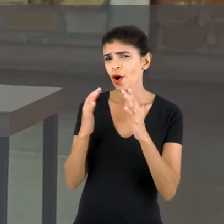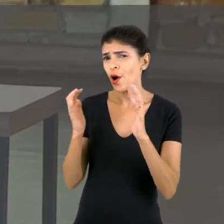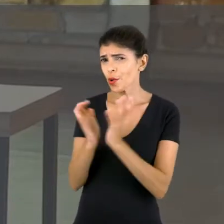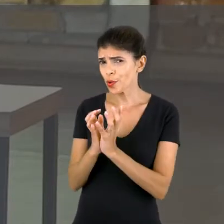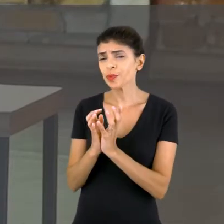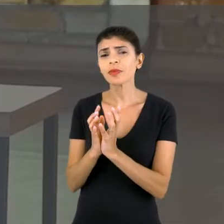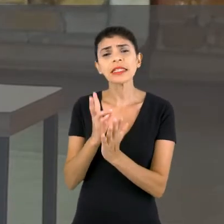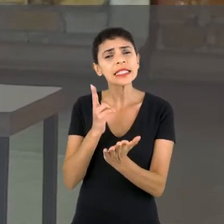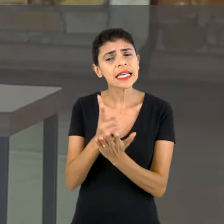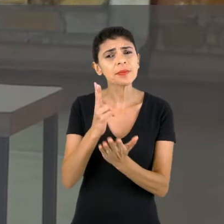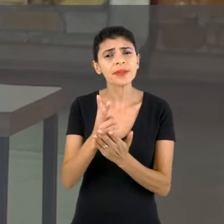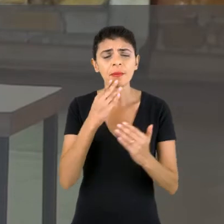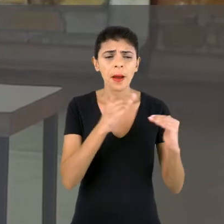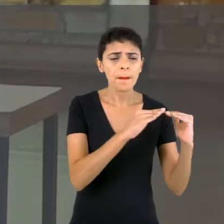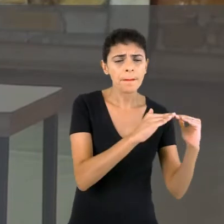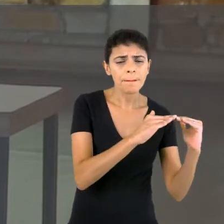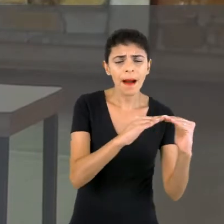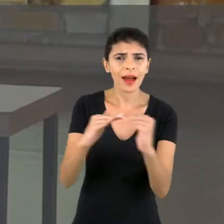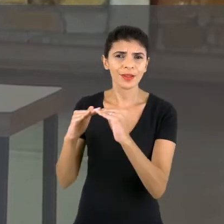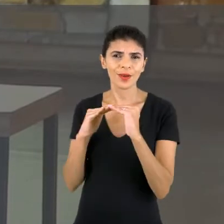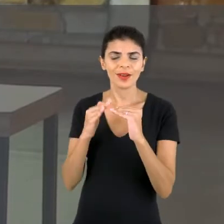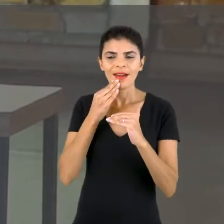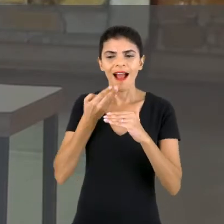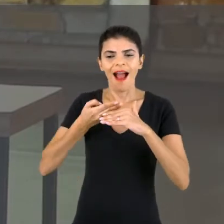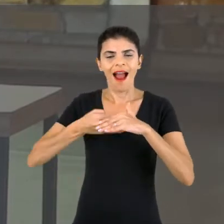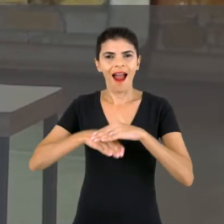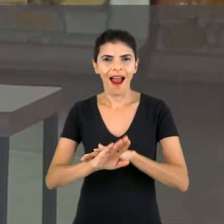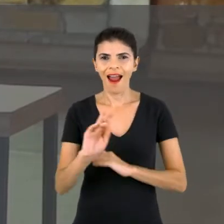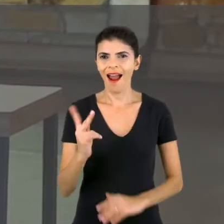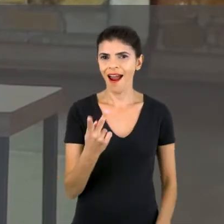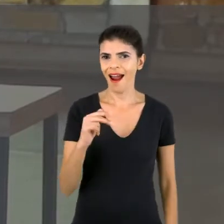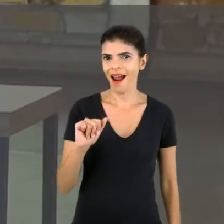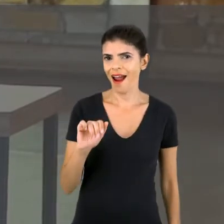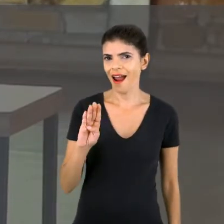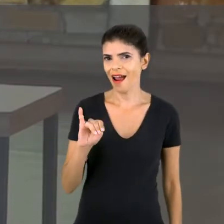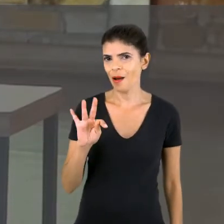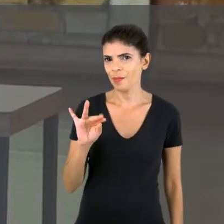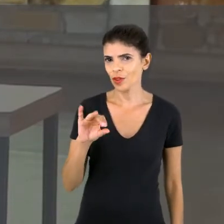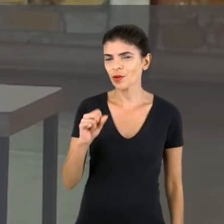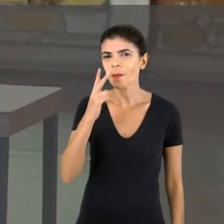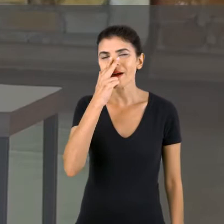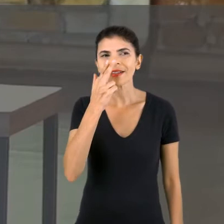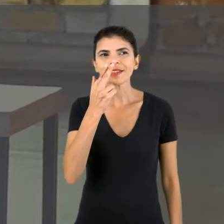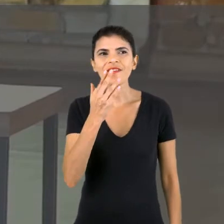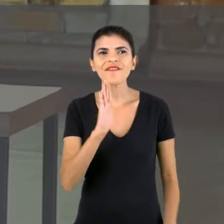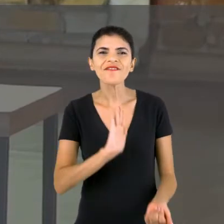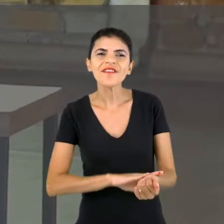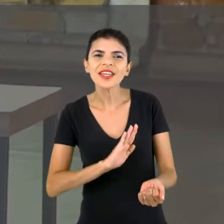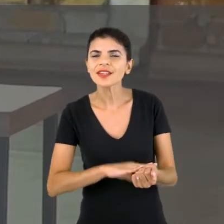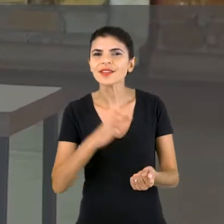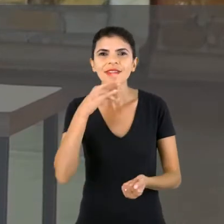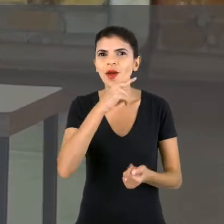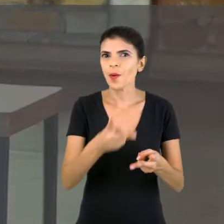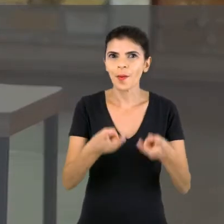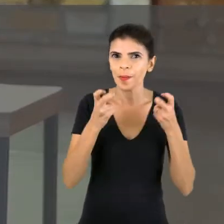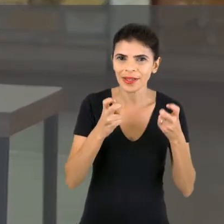companhia intensa que a gente comece a ter padrões e hábitos que eles sempre acontecem, vícios, né, que a gente nem percebe.